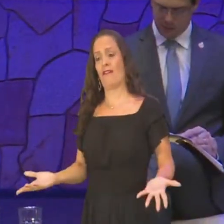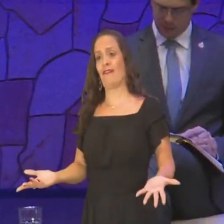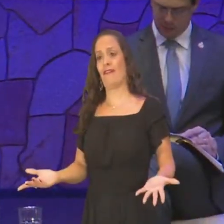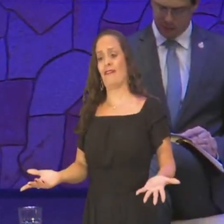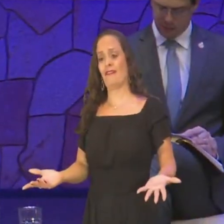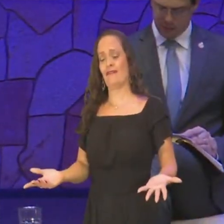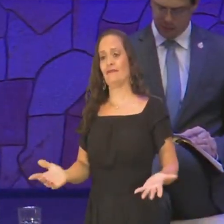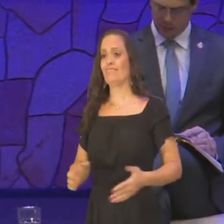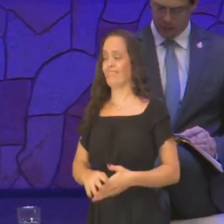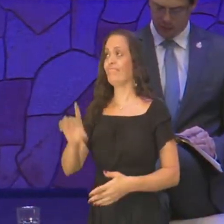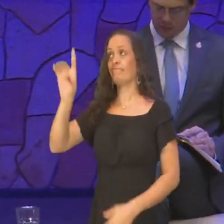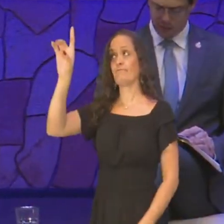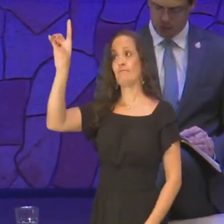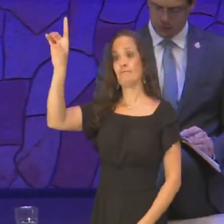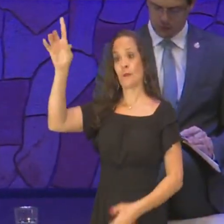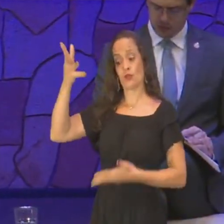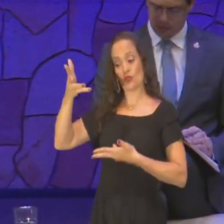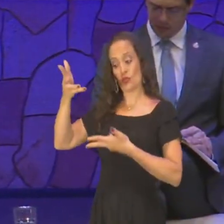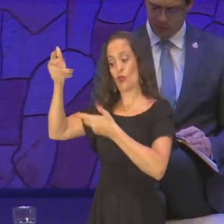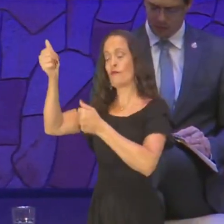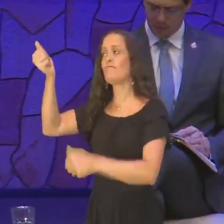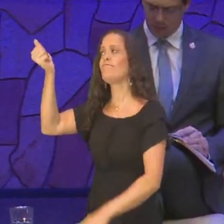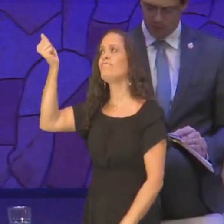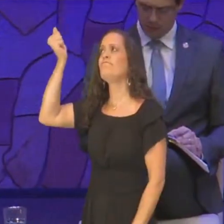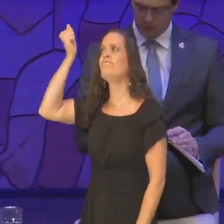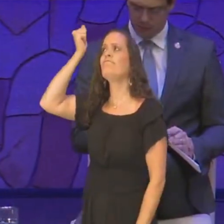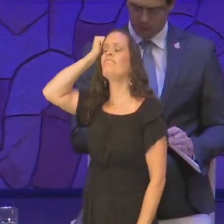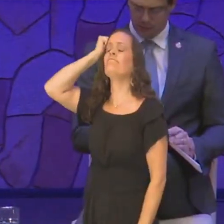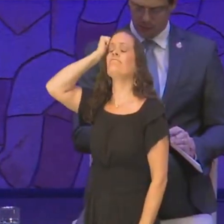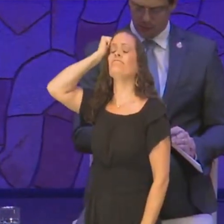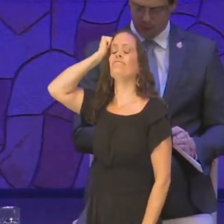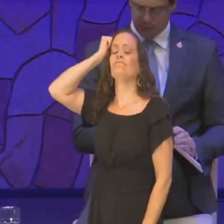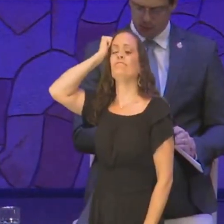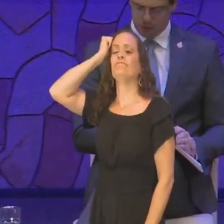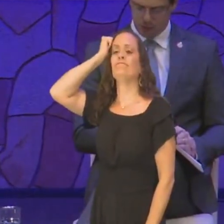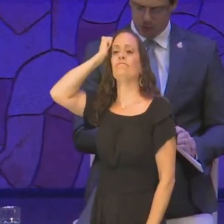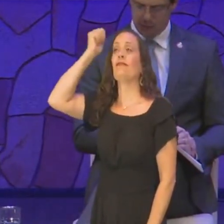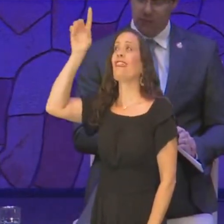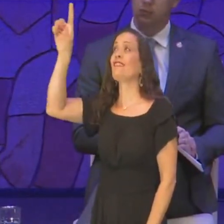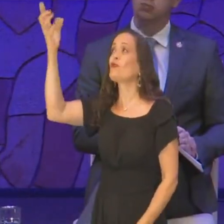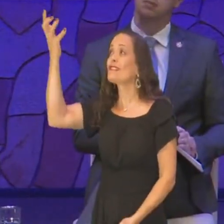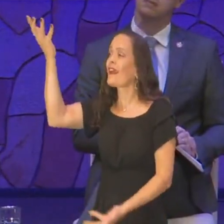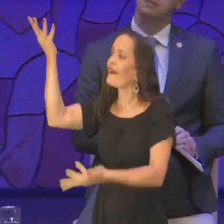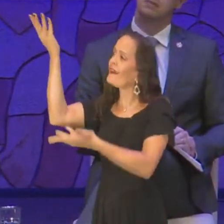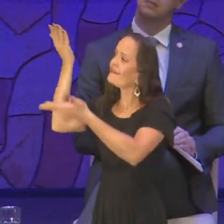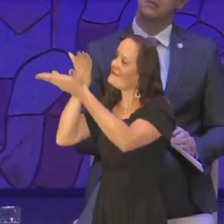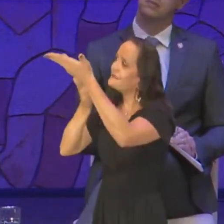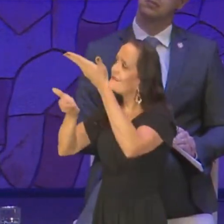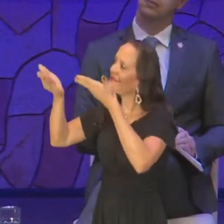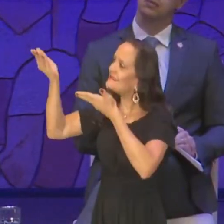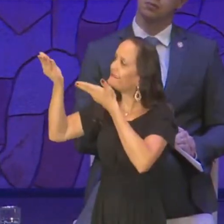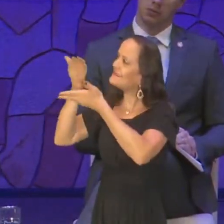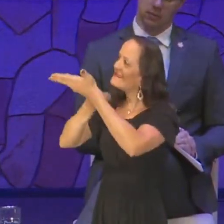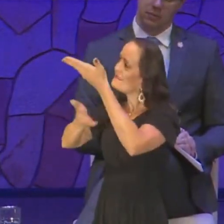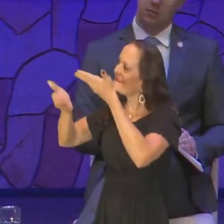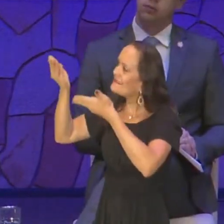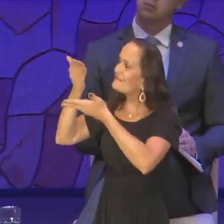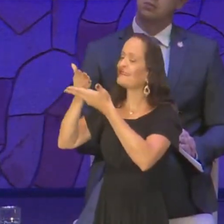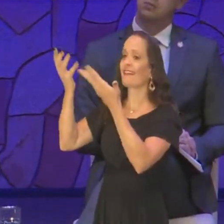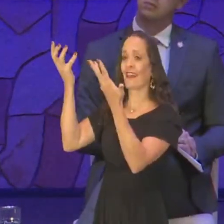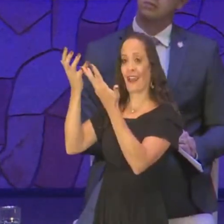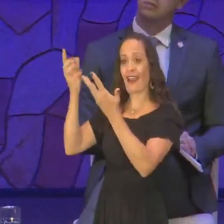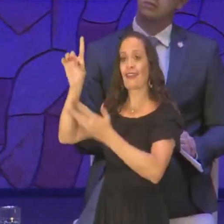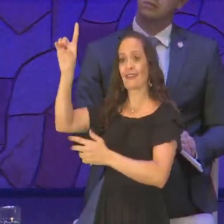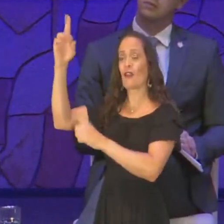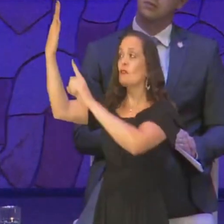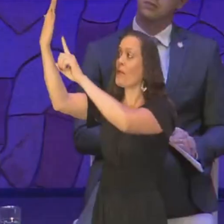O Senhor nos convida ao arrependimento, Ele deseja se relacionar conosco, Ele se revelou a nós.